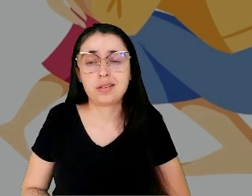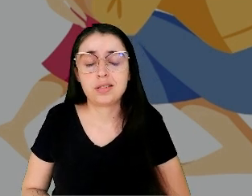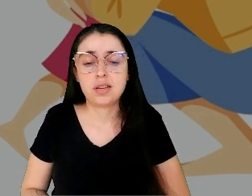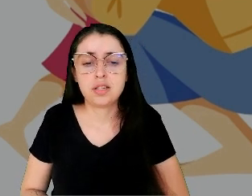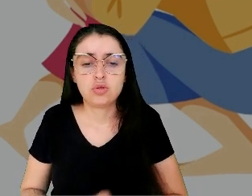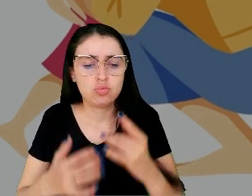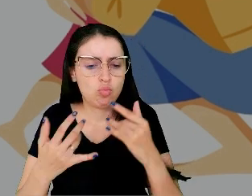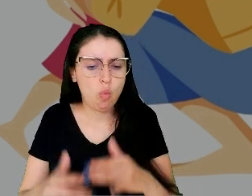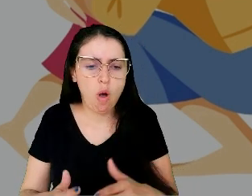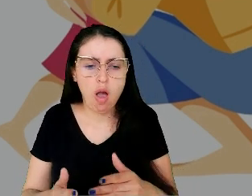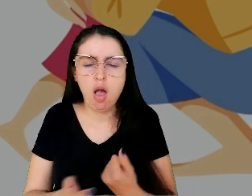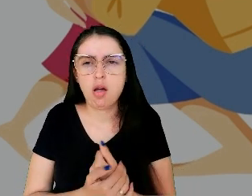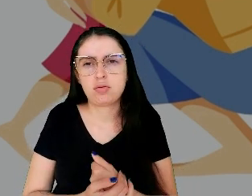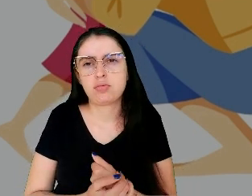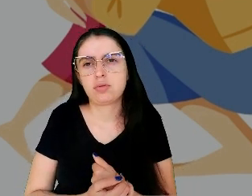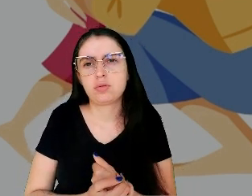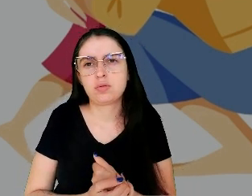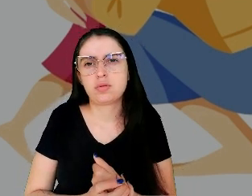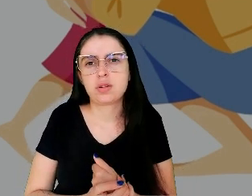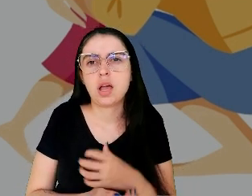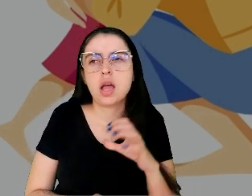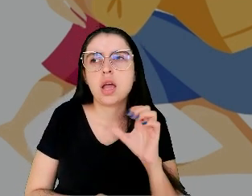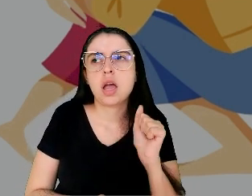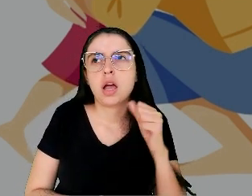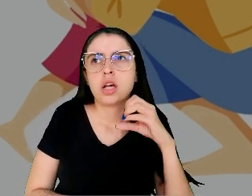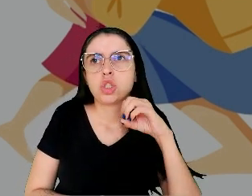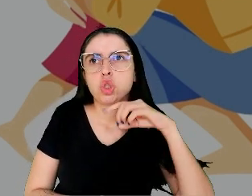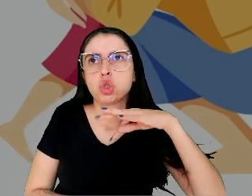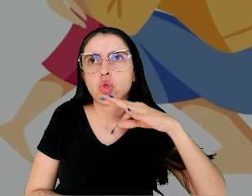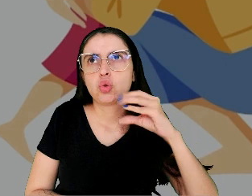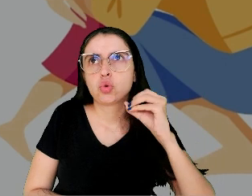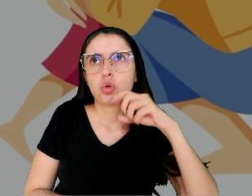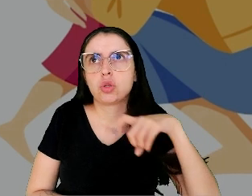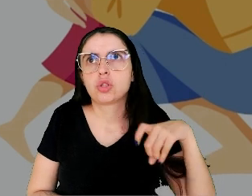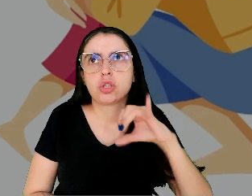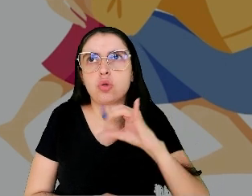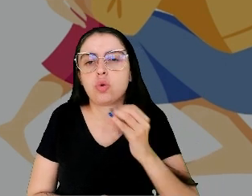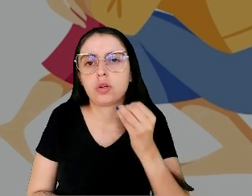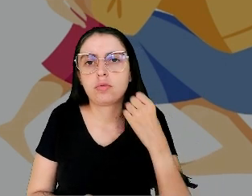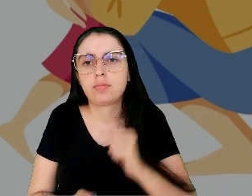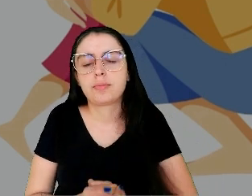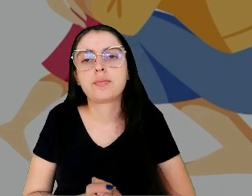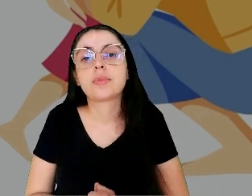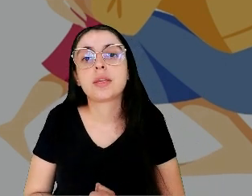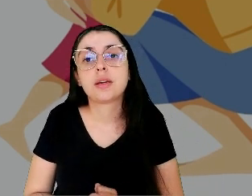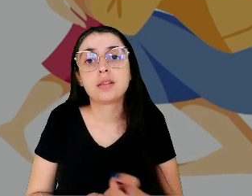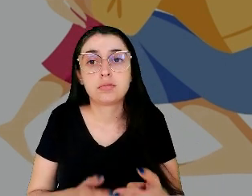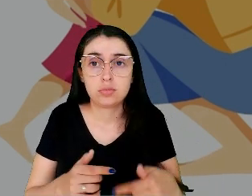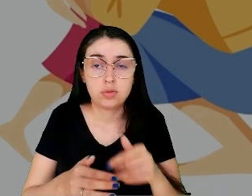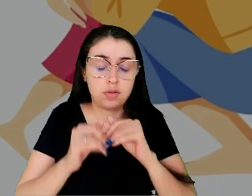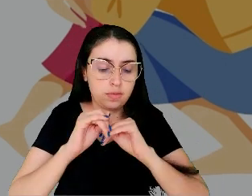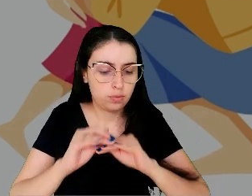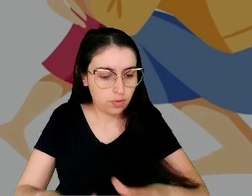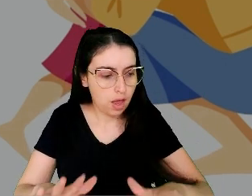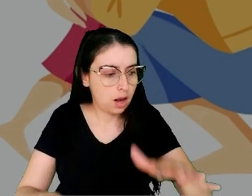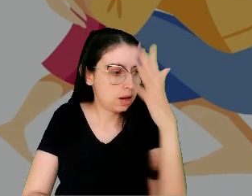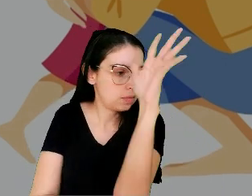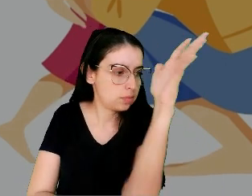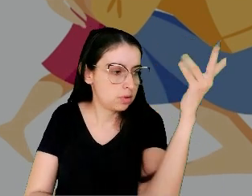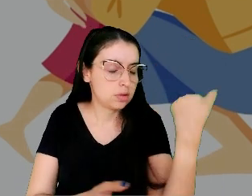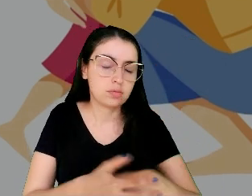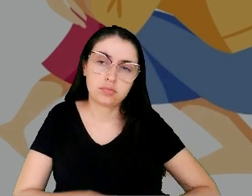substâncias carcinogênicas, como são a maioria ou quase todos os agrotóxicos, enquanto disruptores